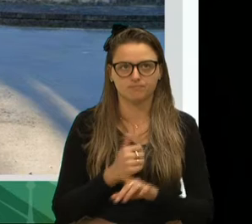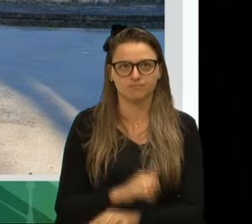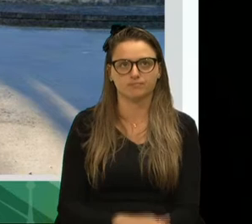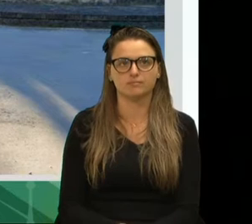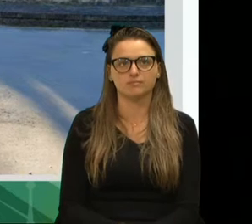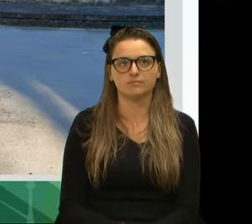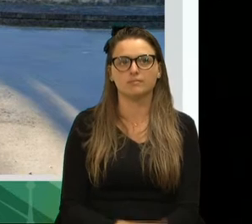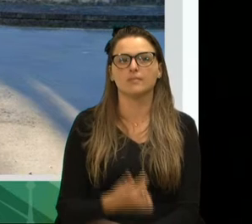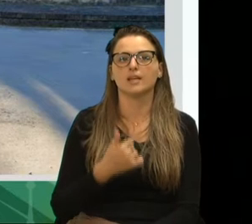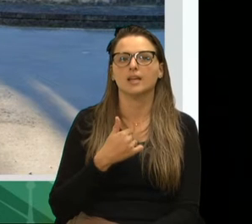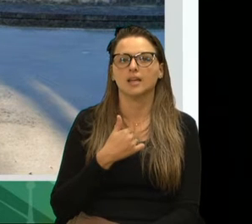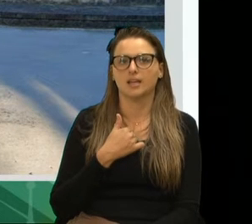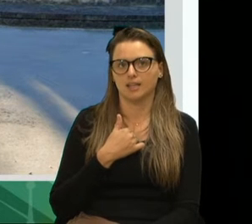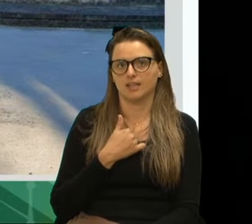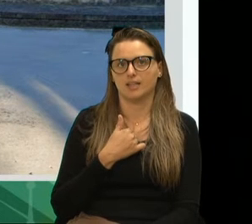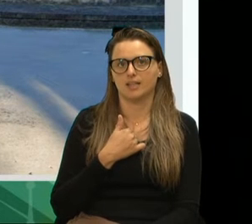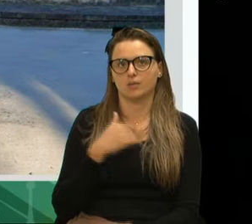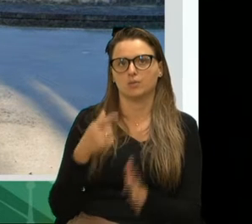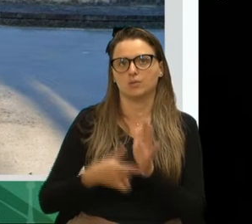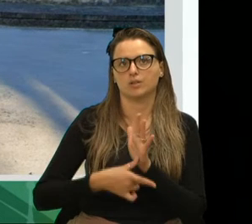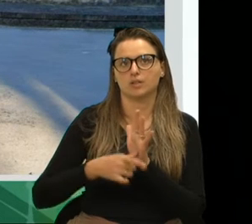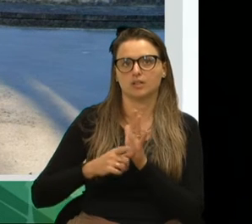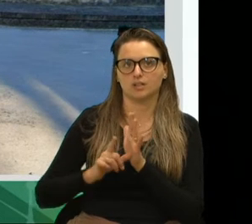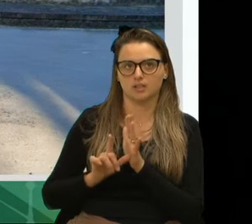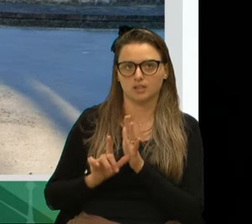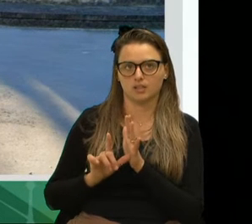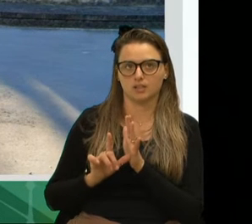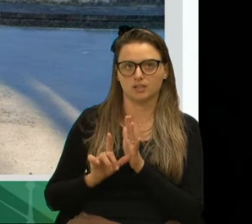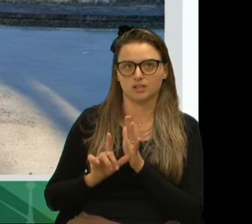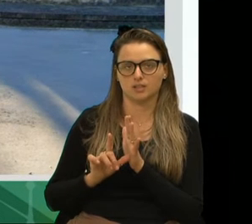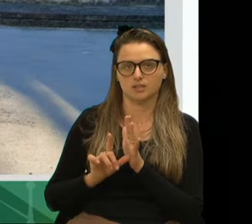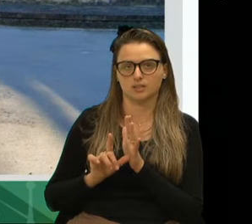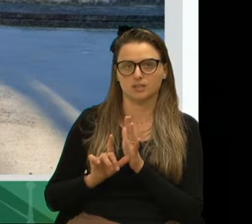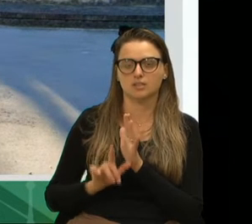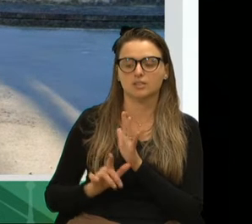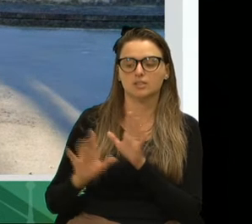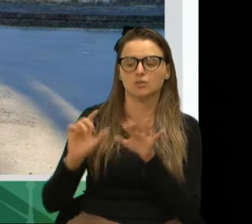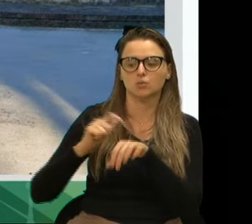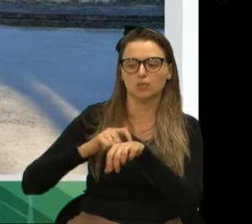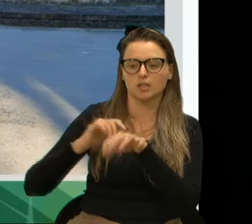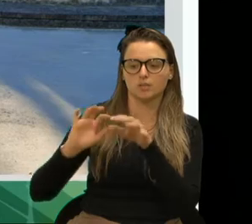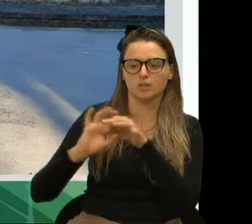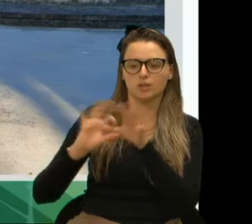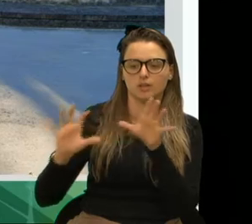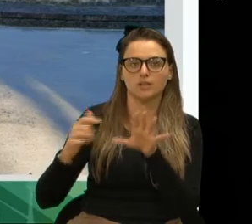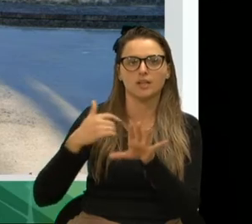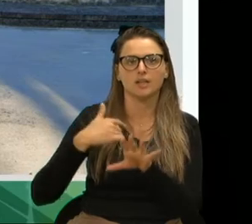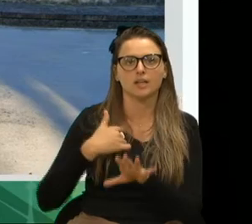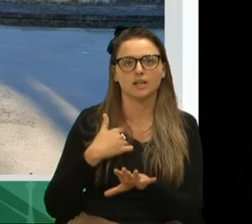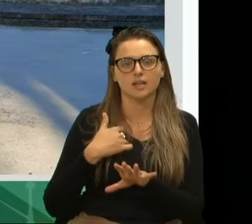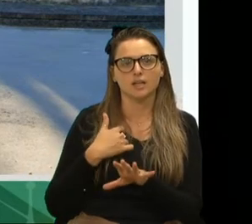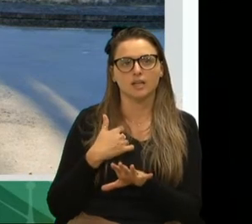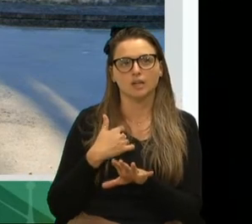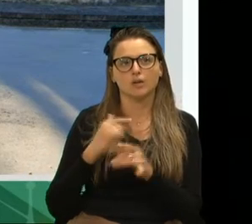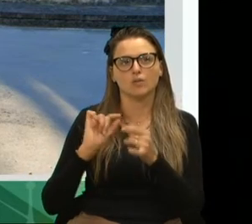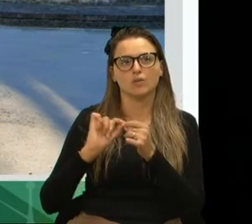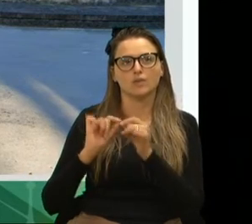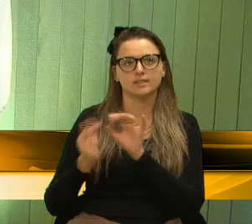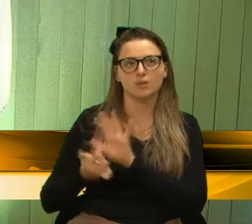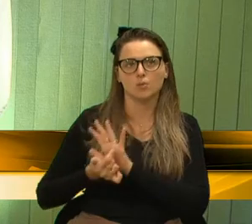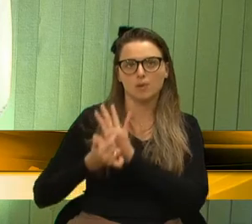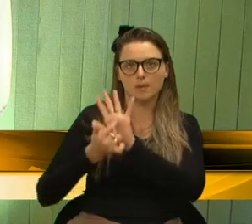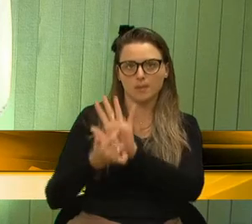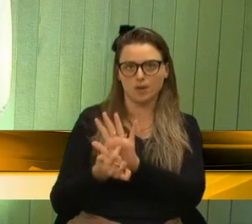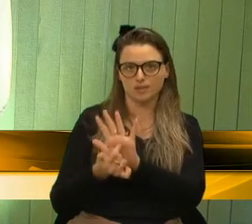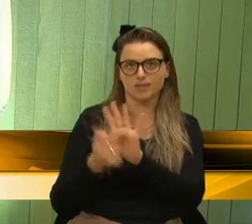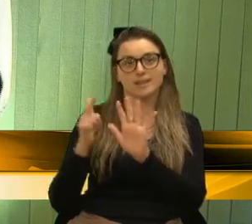Eu vou, na sequência, antes de... Eu vou ceder a parte, vereador Felipe, e na sequência eu vou fazer uma apresentação, que é